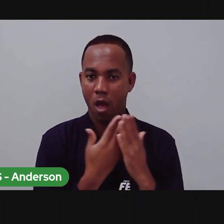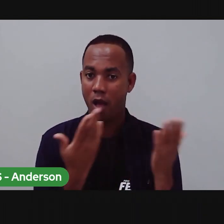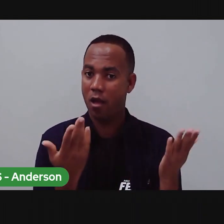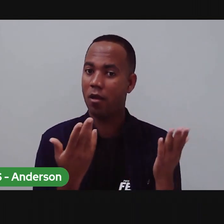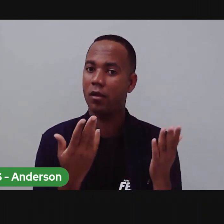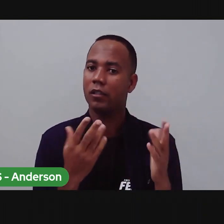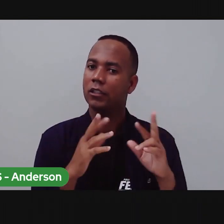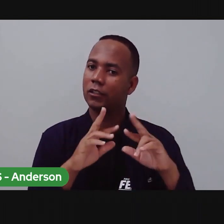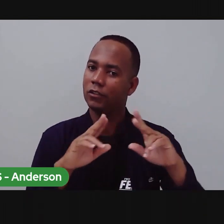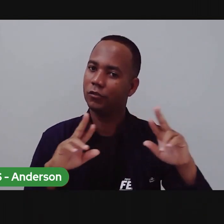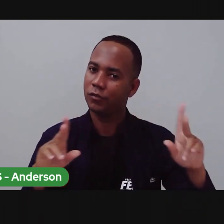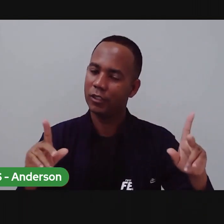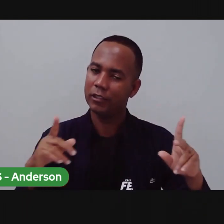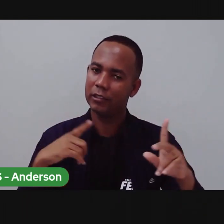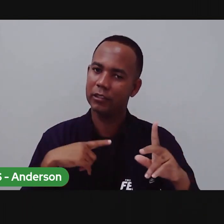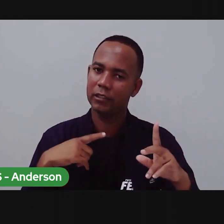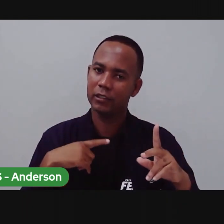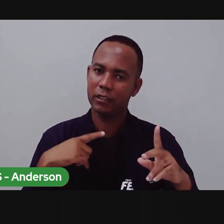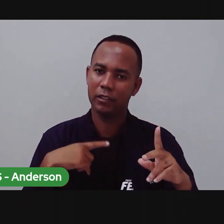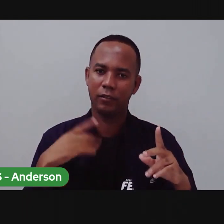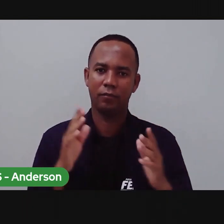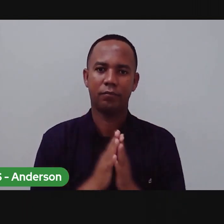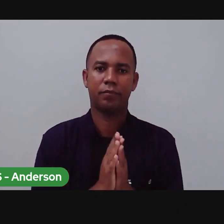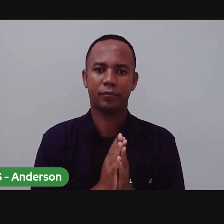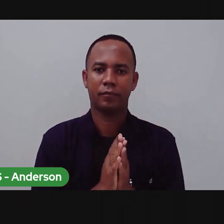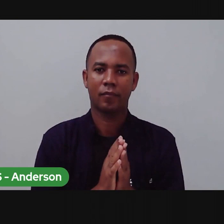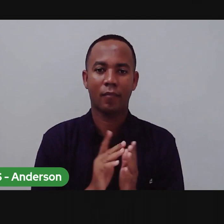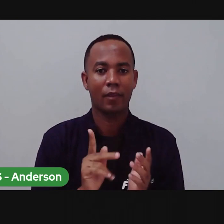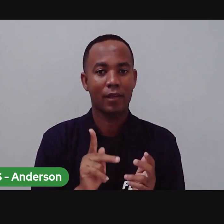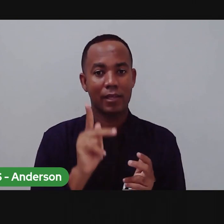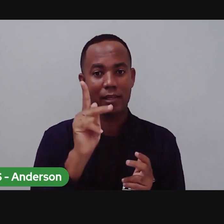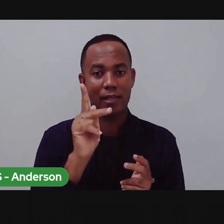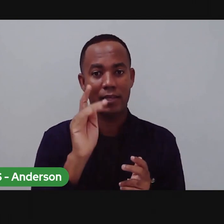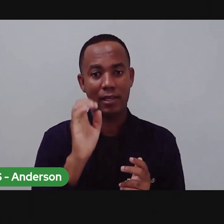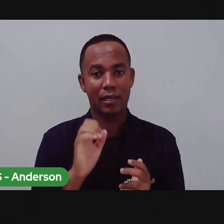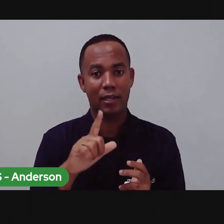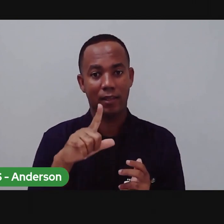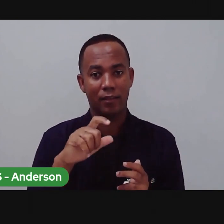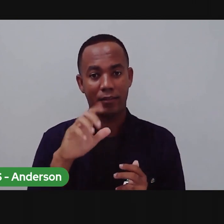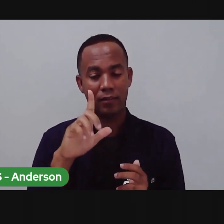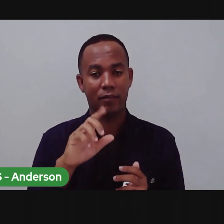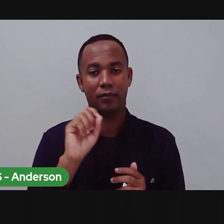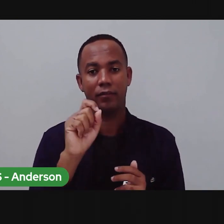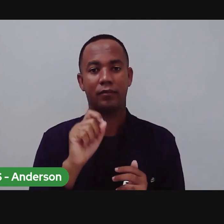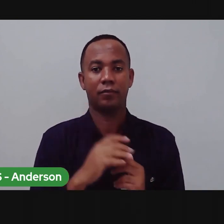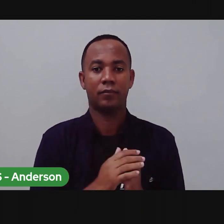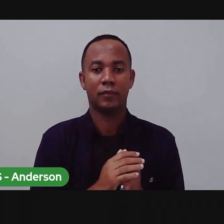vocês, porque ela não consegue memorizar. Kelly Moura, né? Isaac.